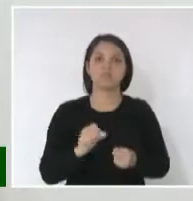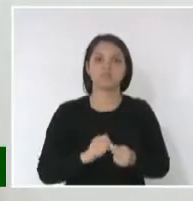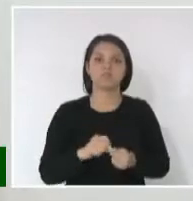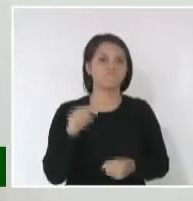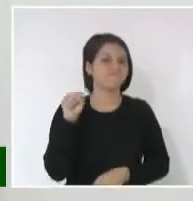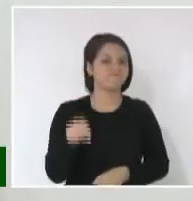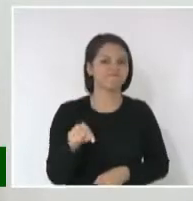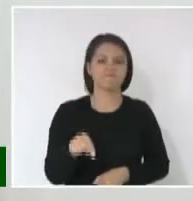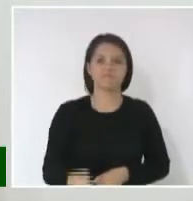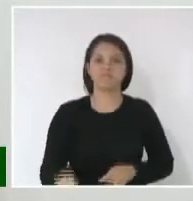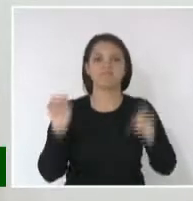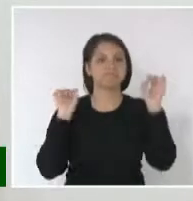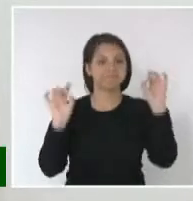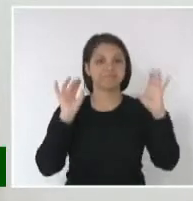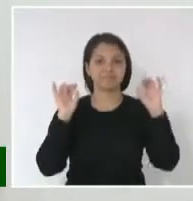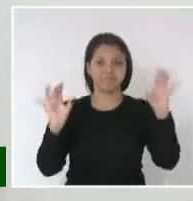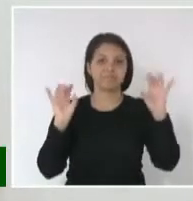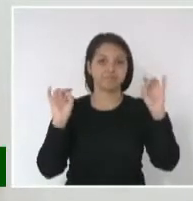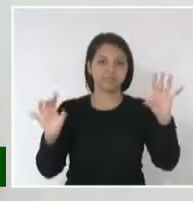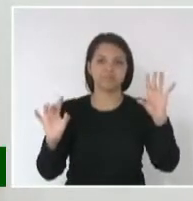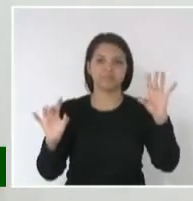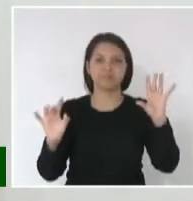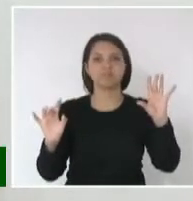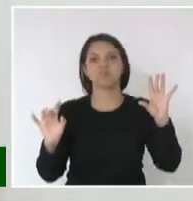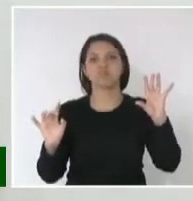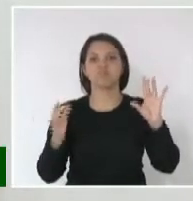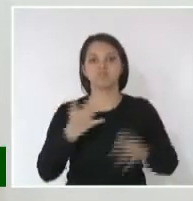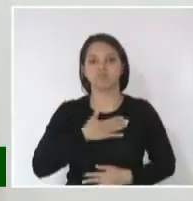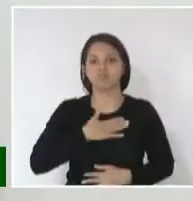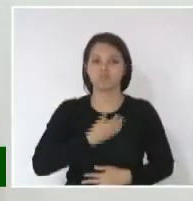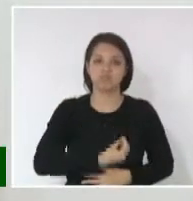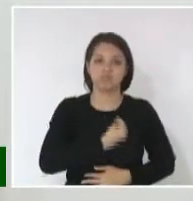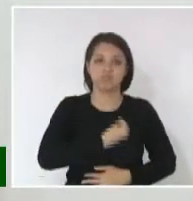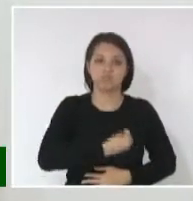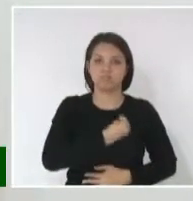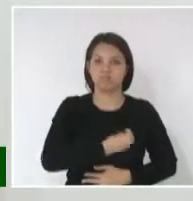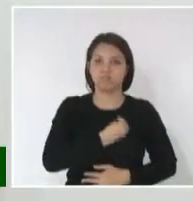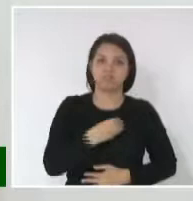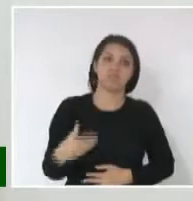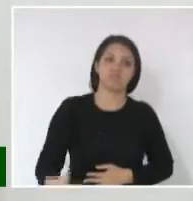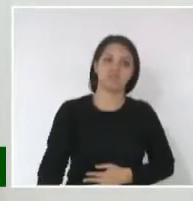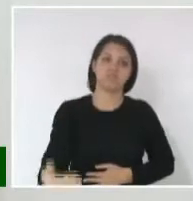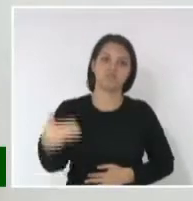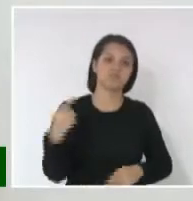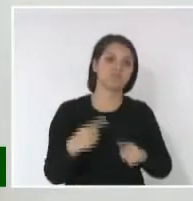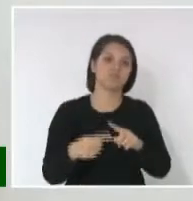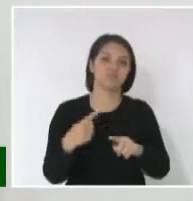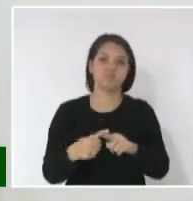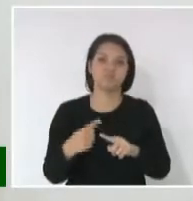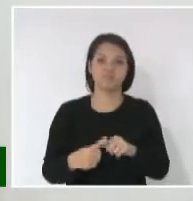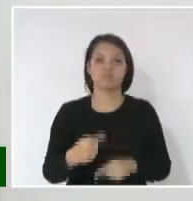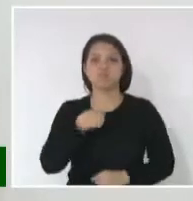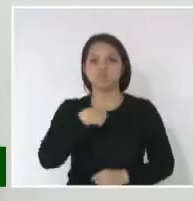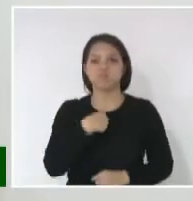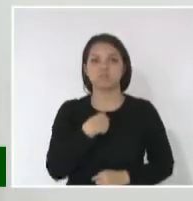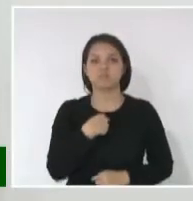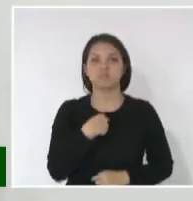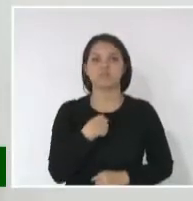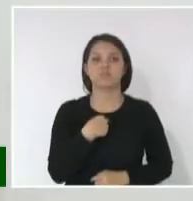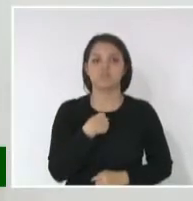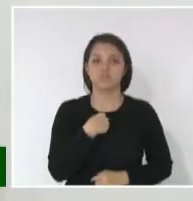é uma que marca para o resto da minha vida, porque eu, deputado Natalino Lázari,